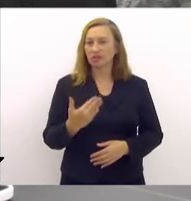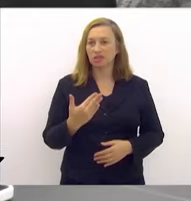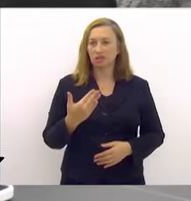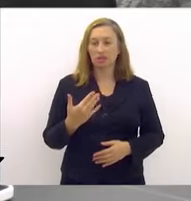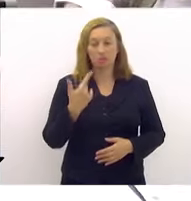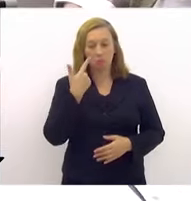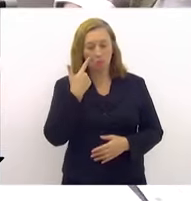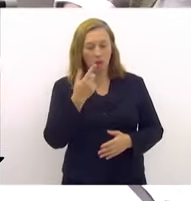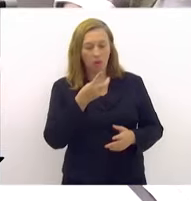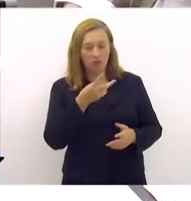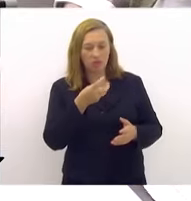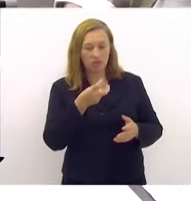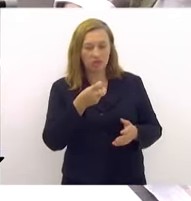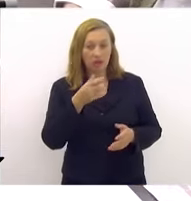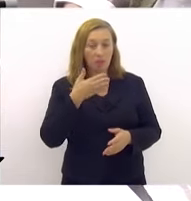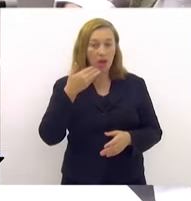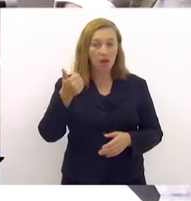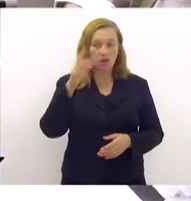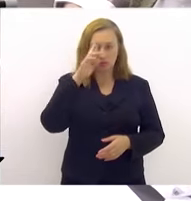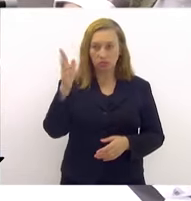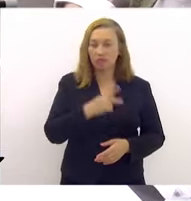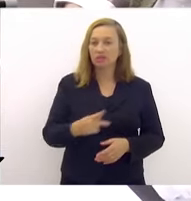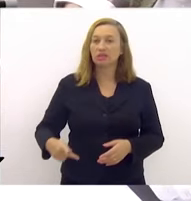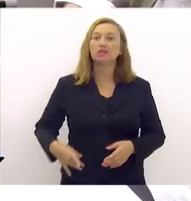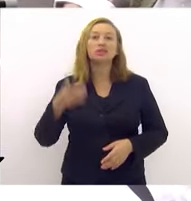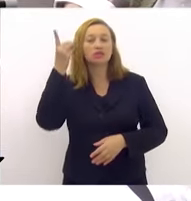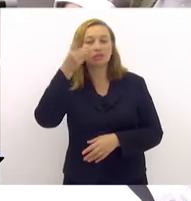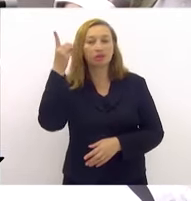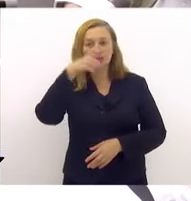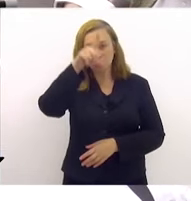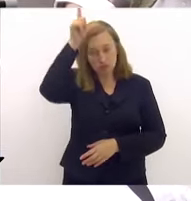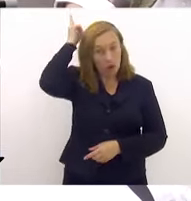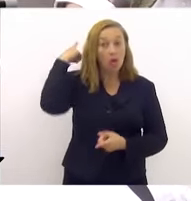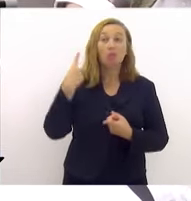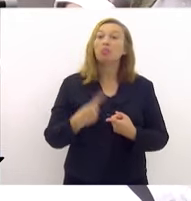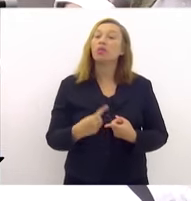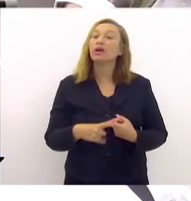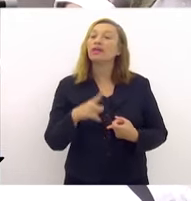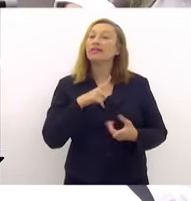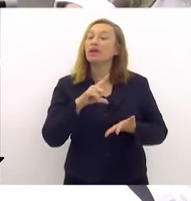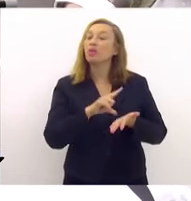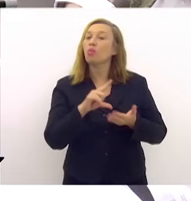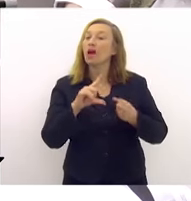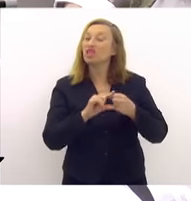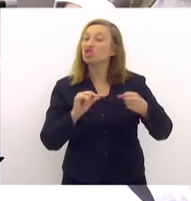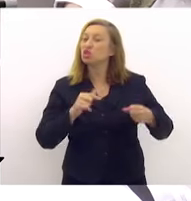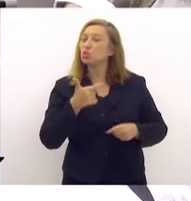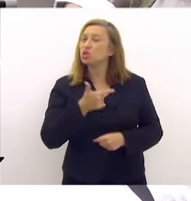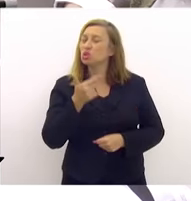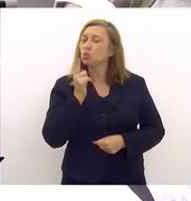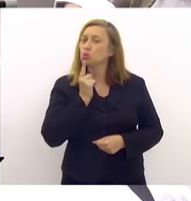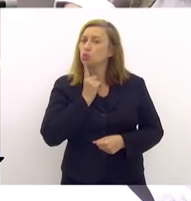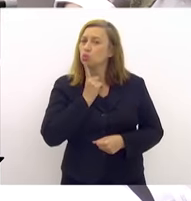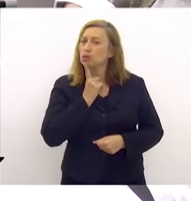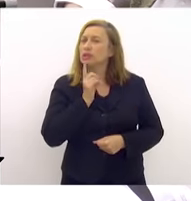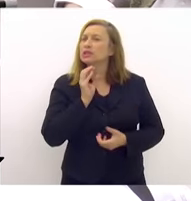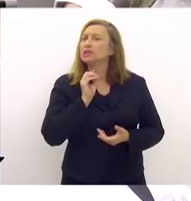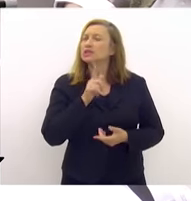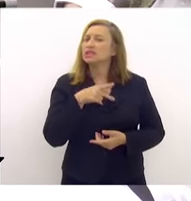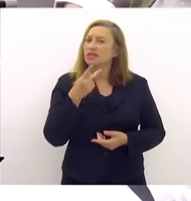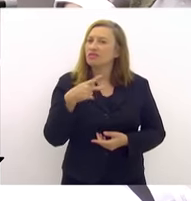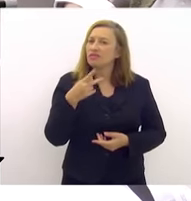senhor presidente. Vista para o deputado Luiz Paulo. Porque tem um artigo 2º que está falando